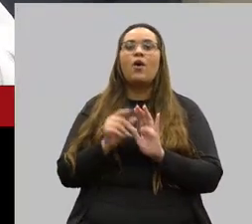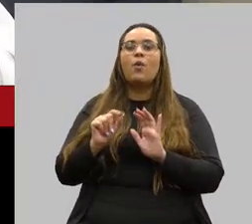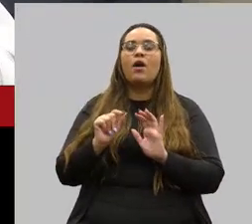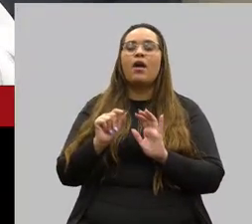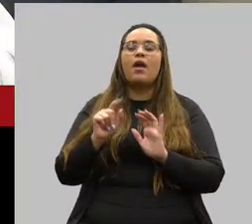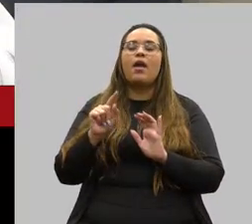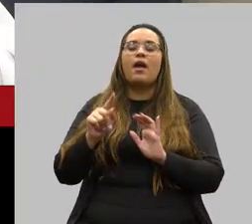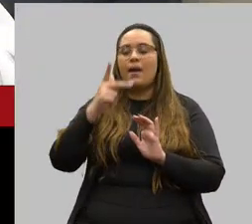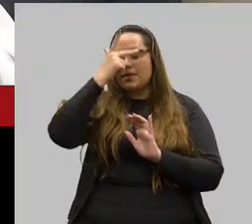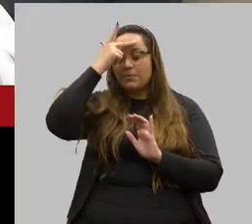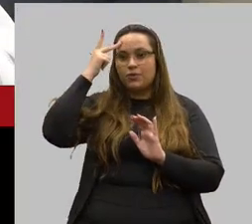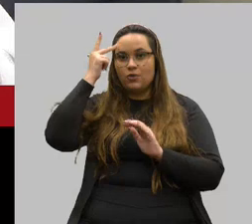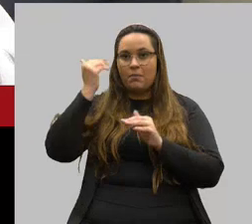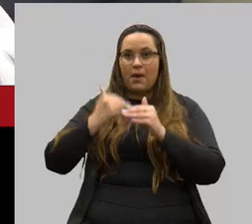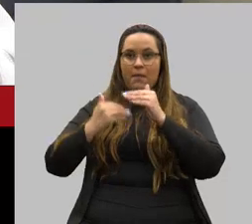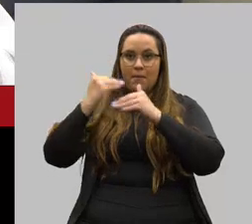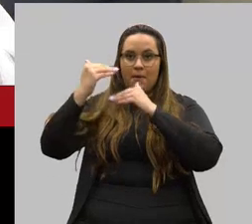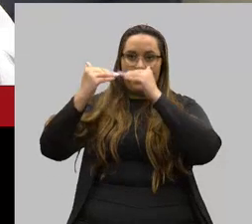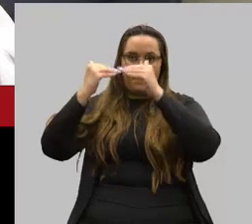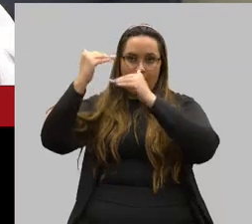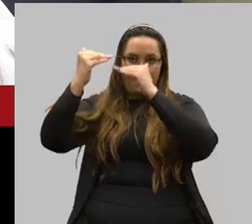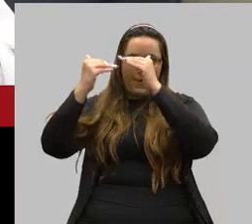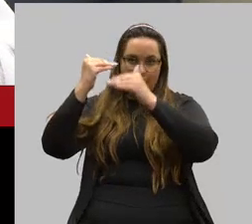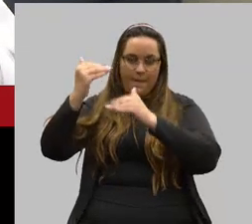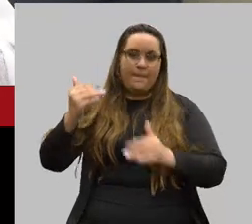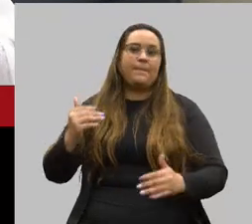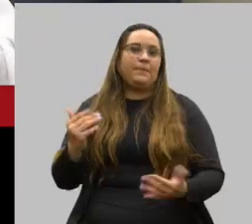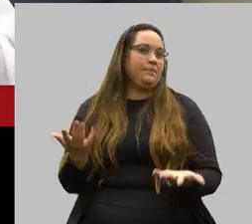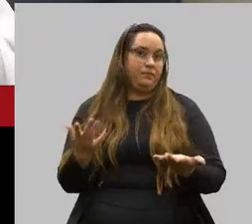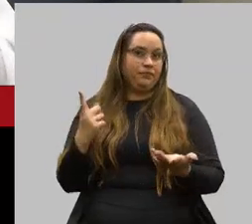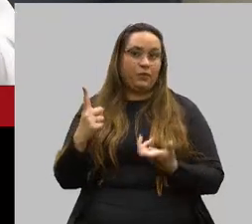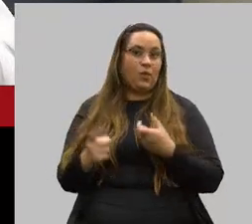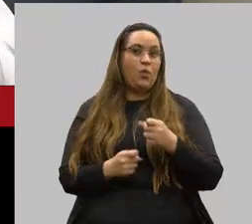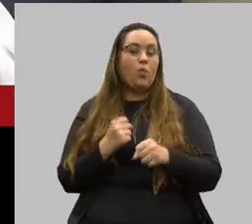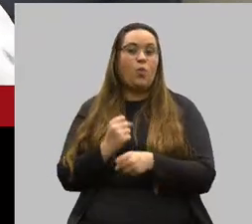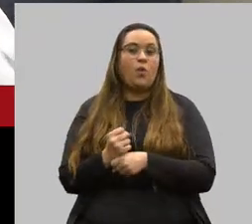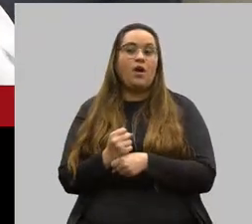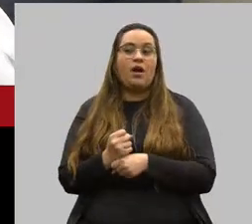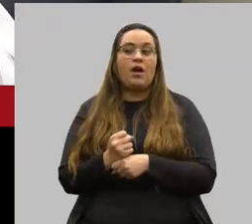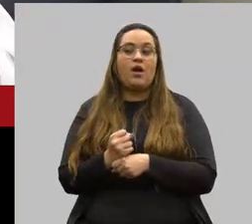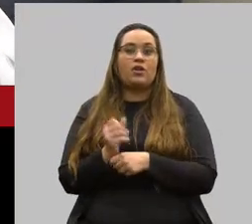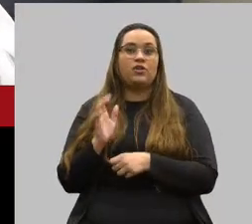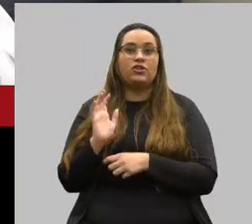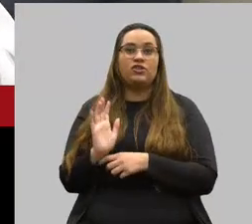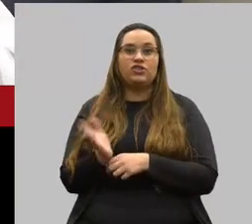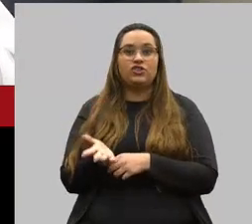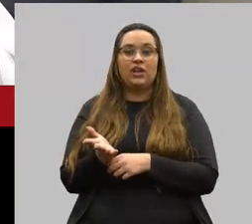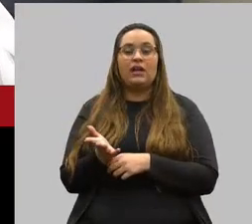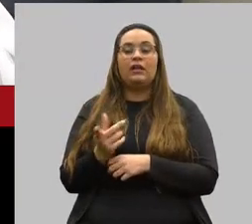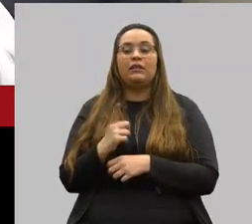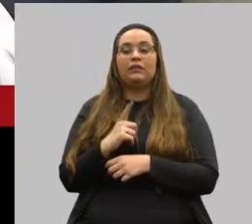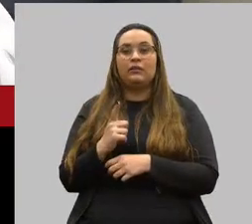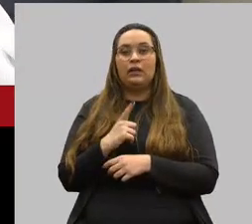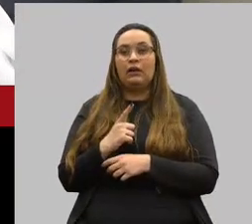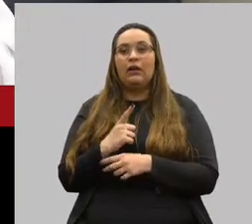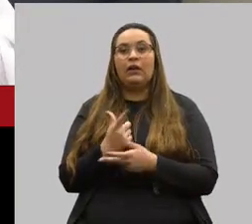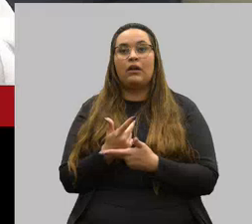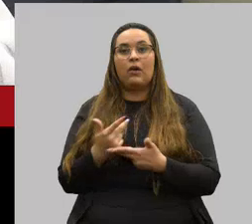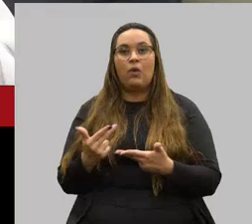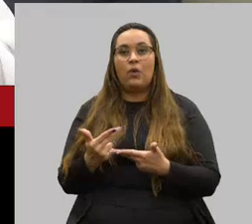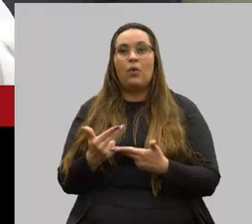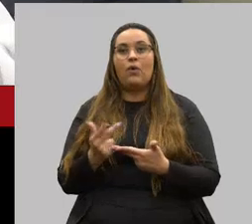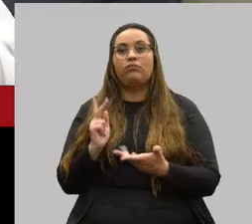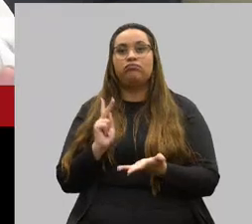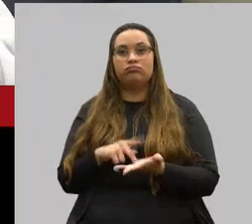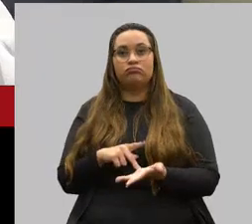né então desde que na chefia há um ano eh Nós já estamos no quarto edital de promoção né exatamente